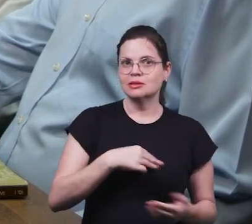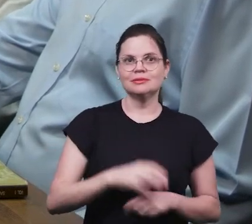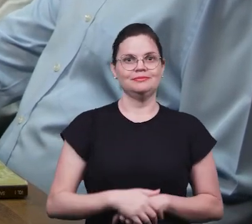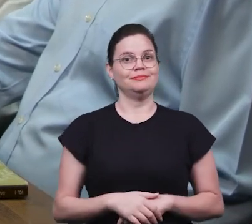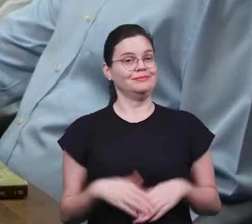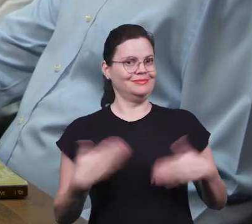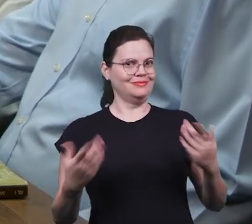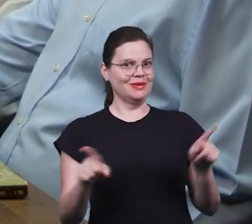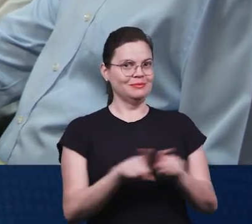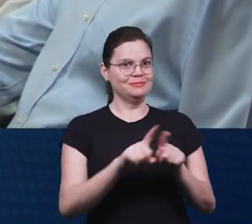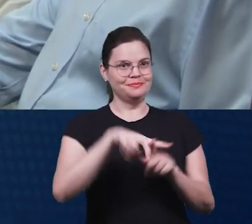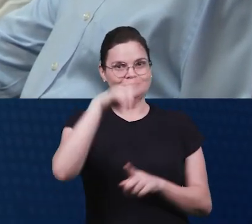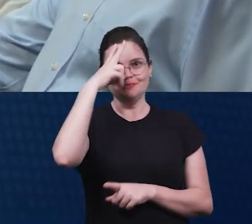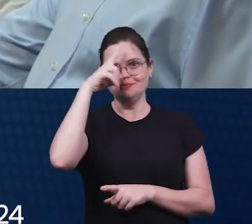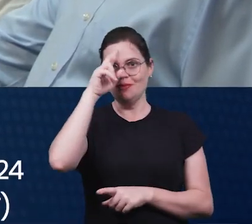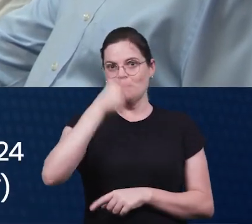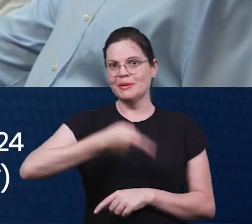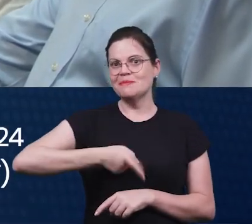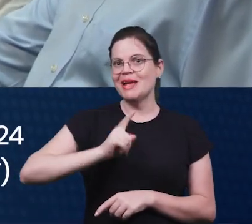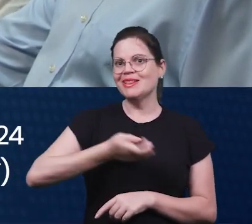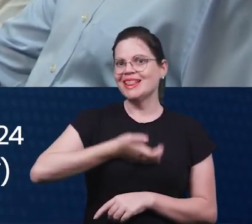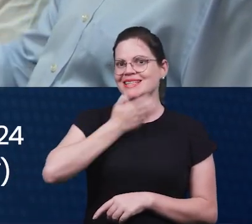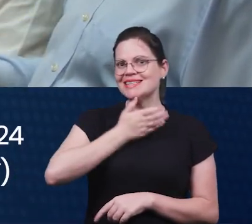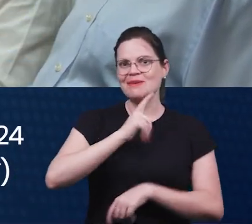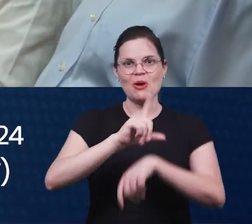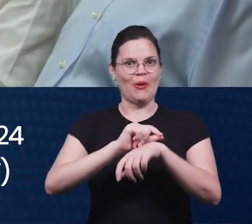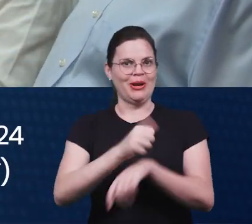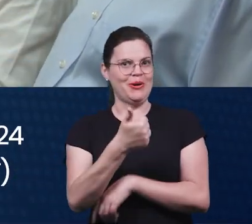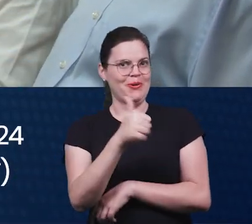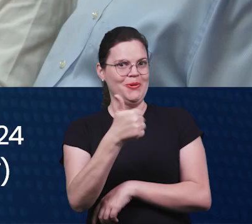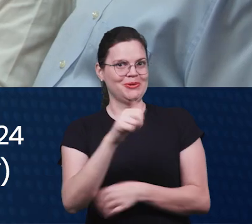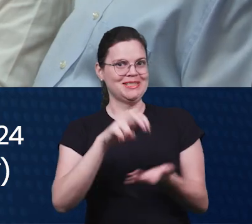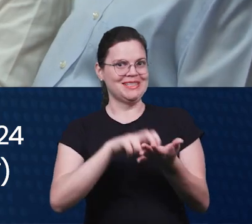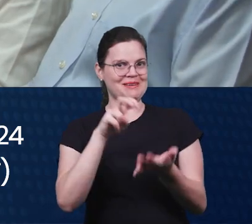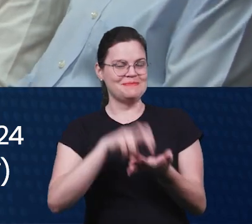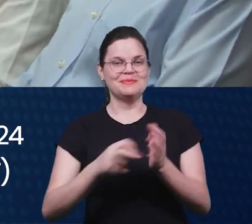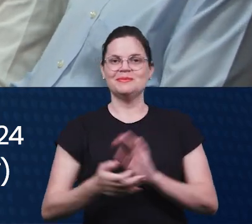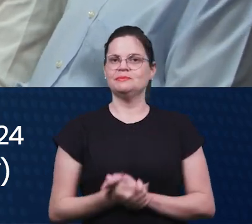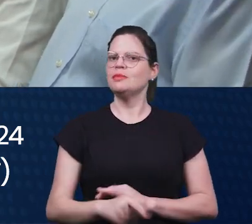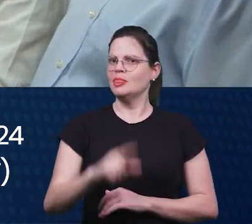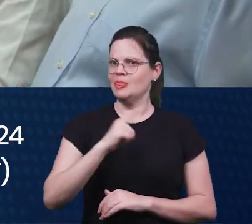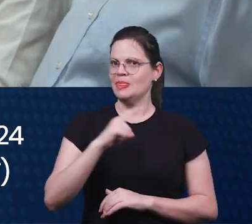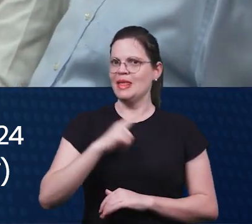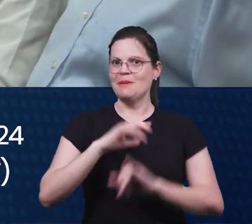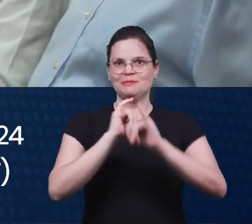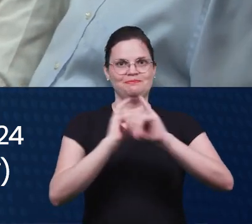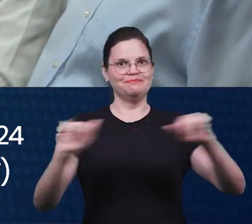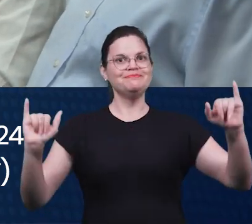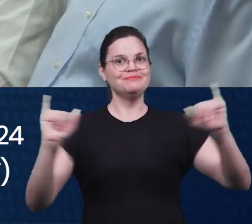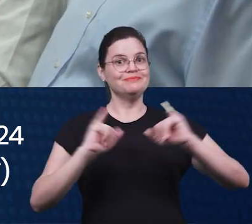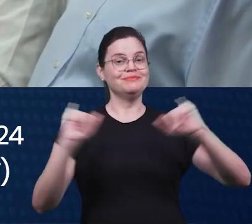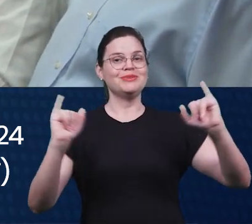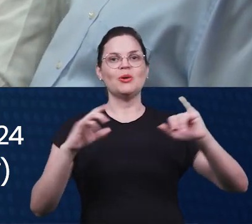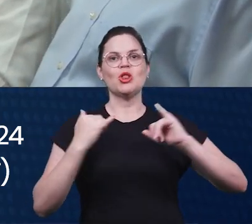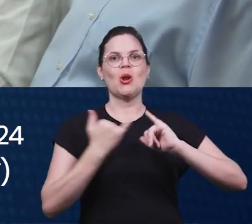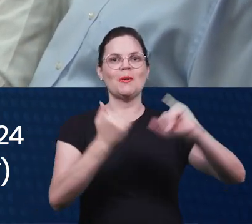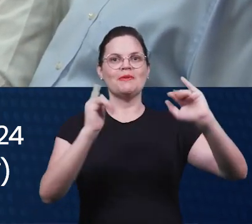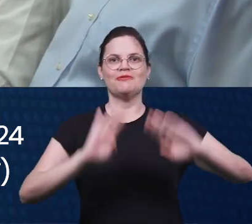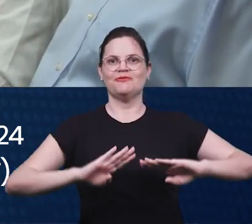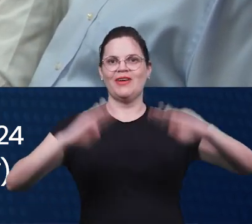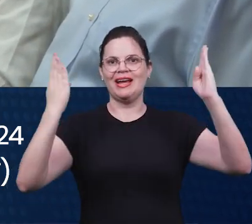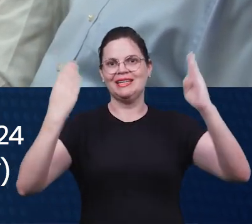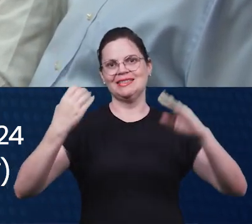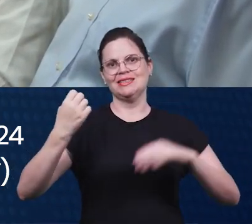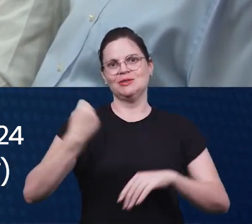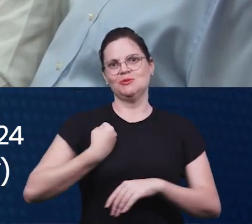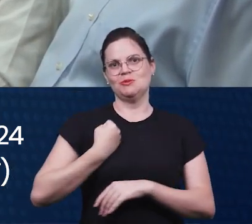de dezembro, às 11 horas da manhã, no horário de Brasília, nós temos uma grande proclamação. Trombetas e Festas